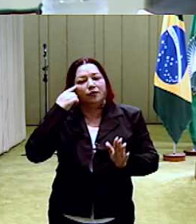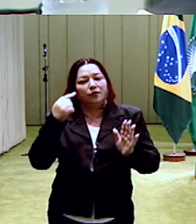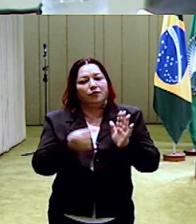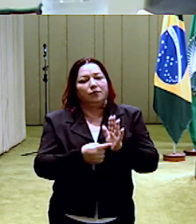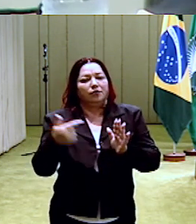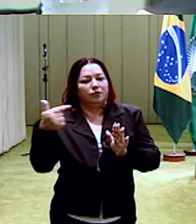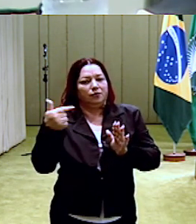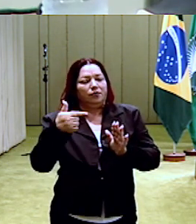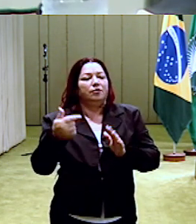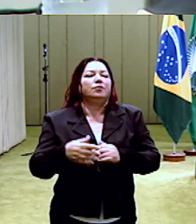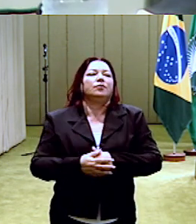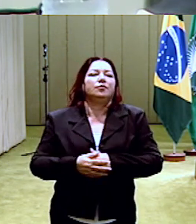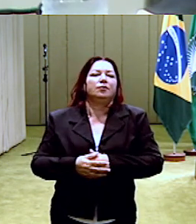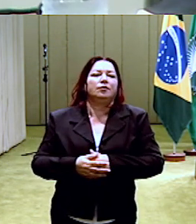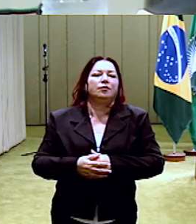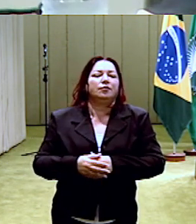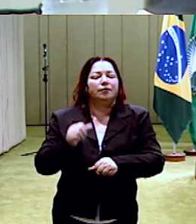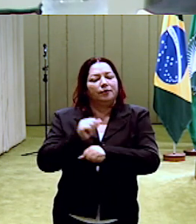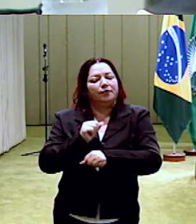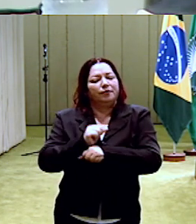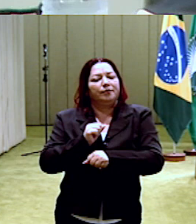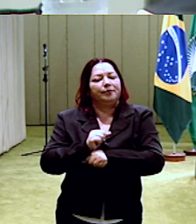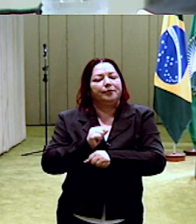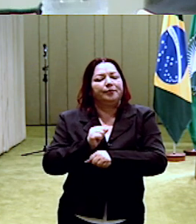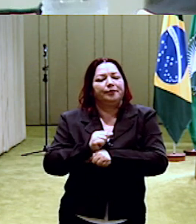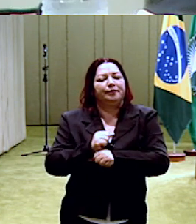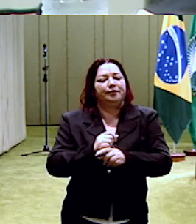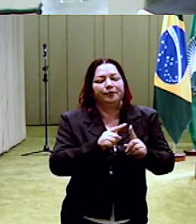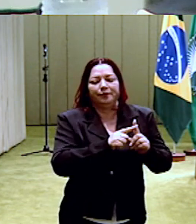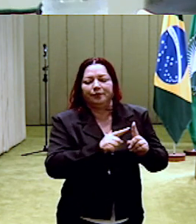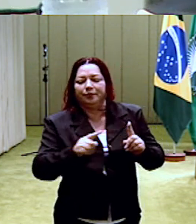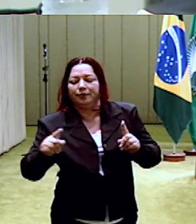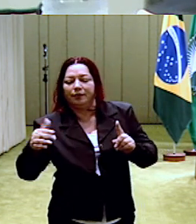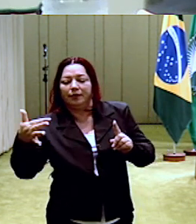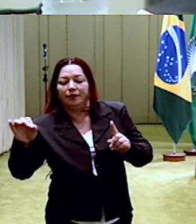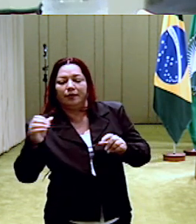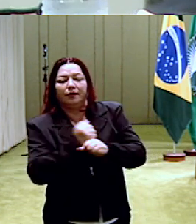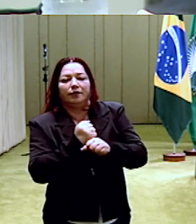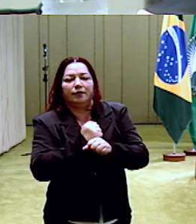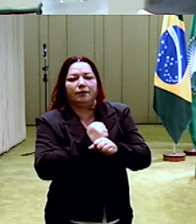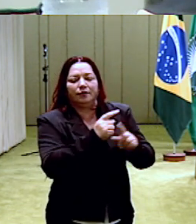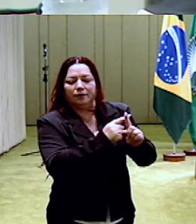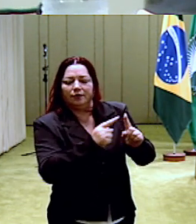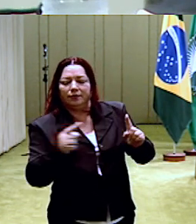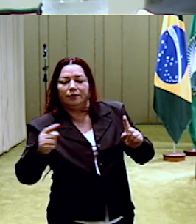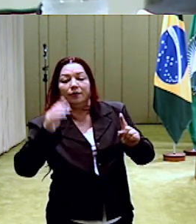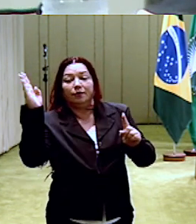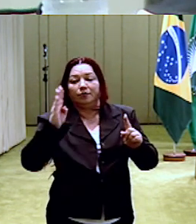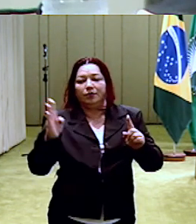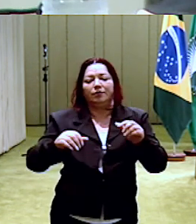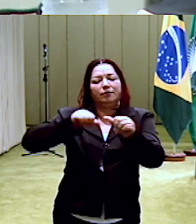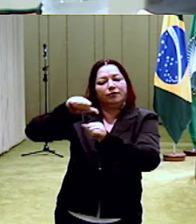número 2. Era de se esperar, entretanto, que no decorrer de mais de uma década, desde o PNDH3, o Brasil